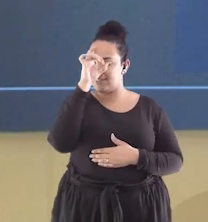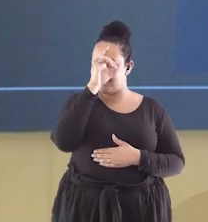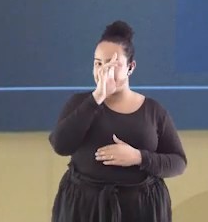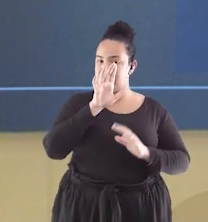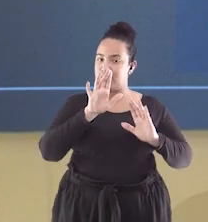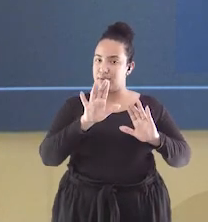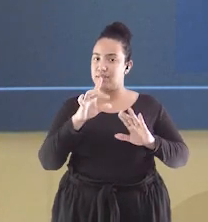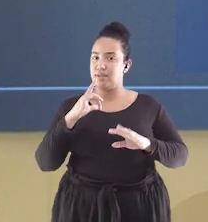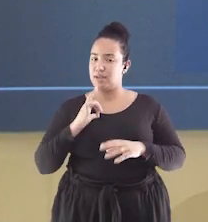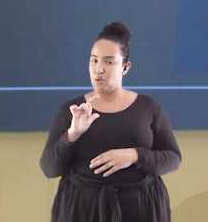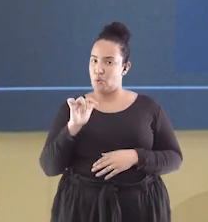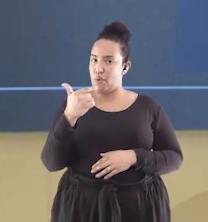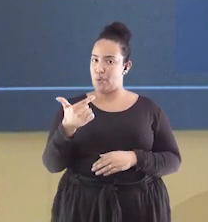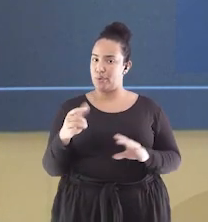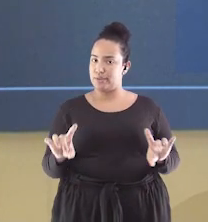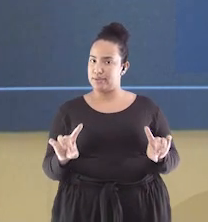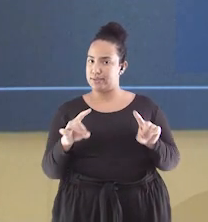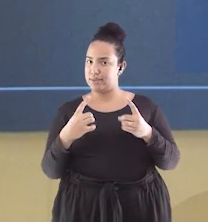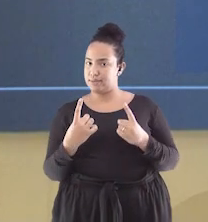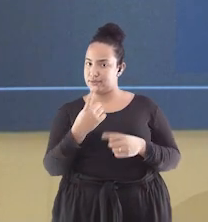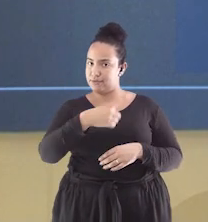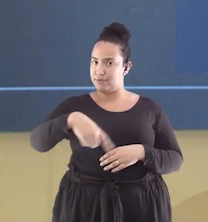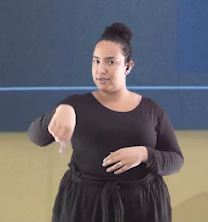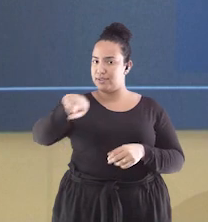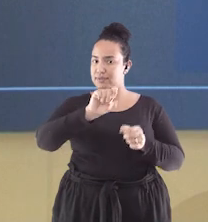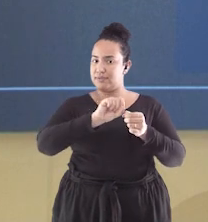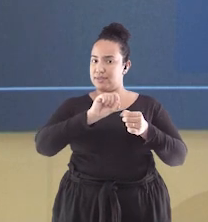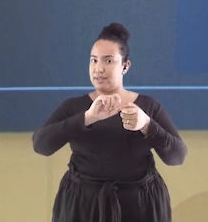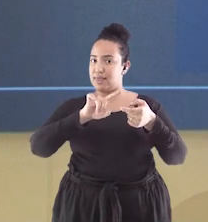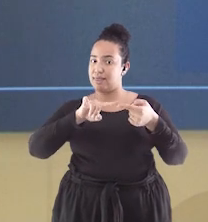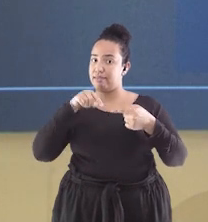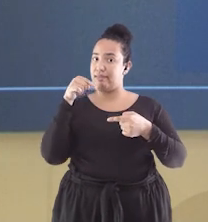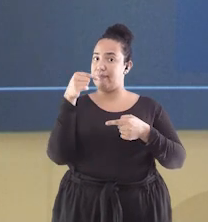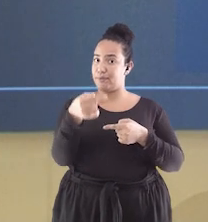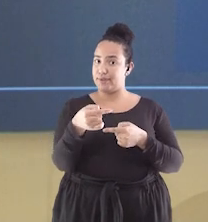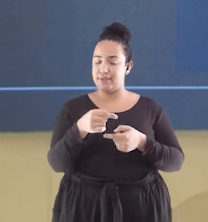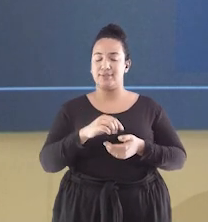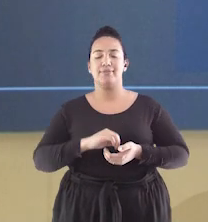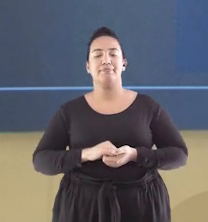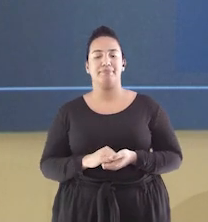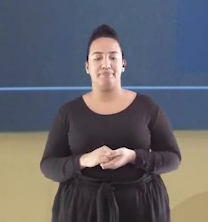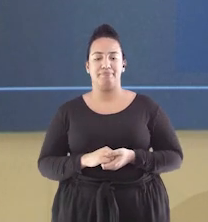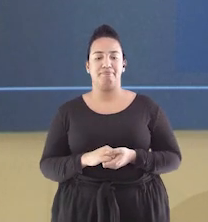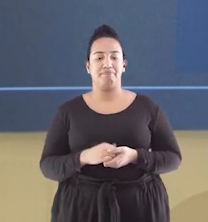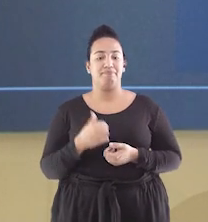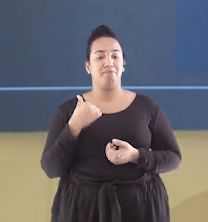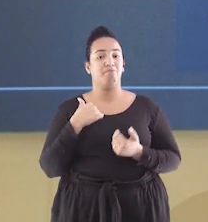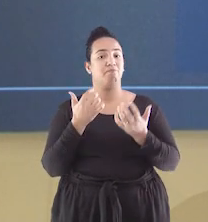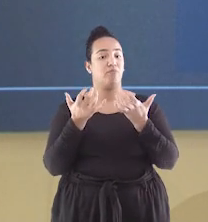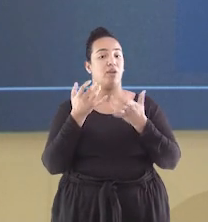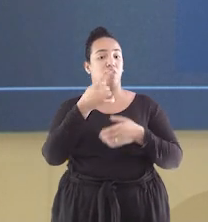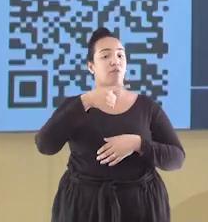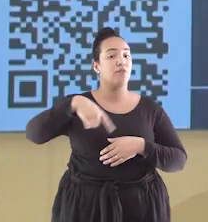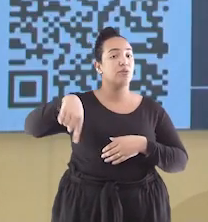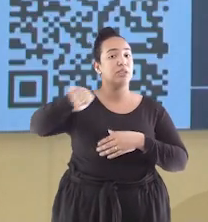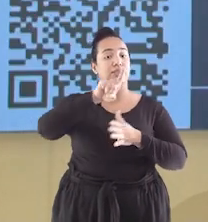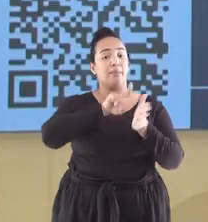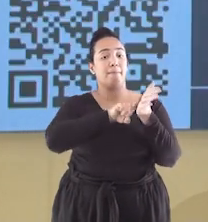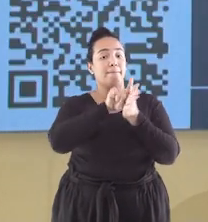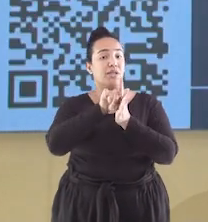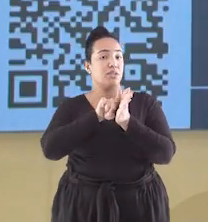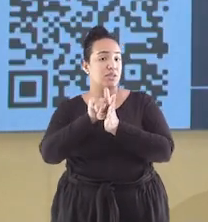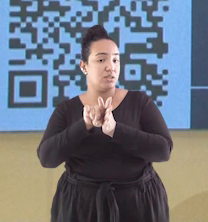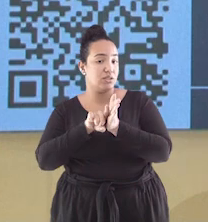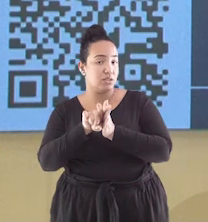acharam fácil? Mas eu tenho outro desafio para vocês fazerem depois que acabar o programa. Eu quero que